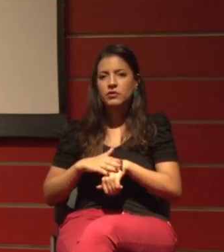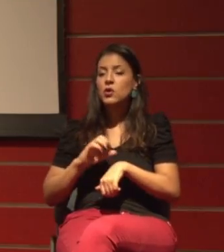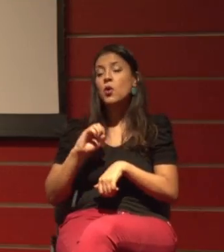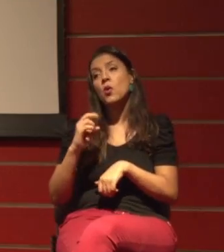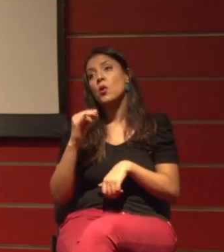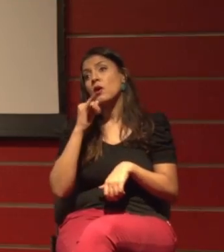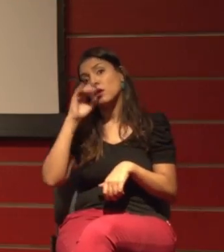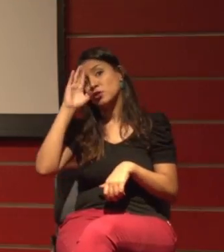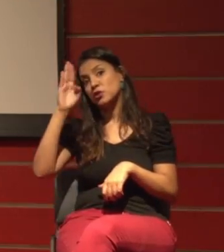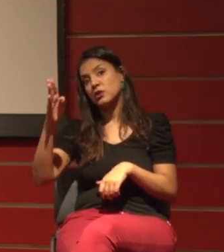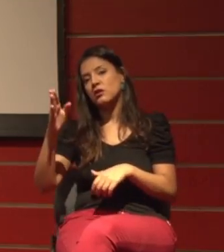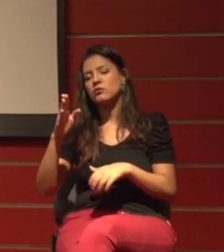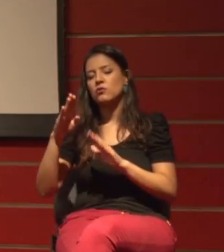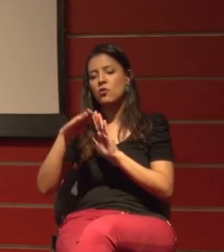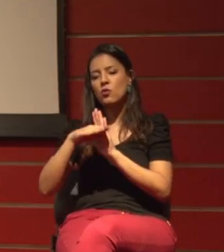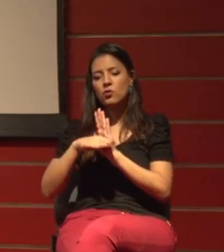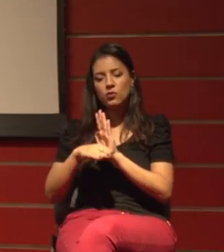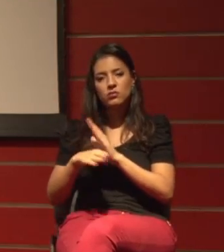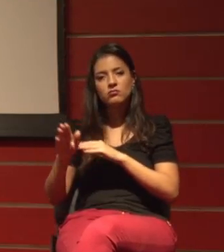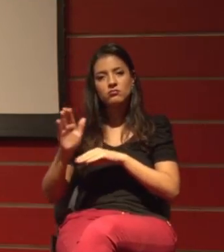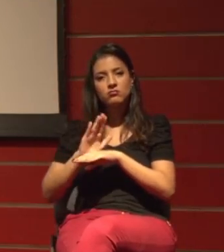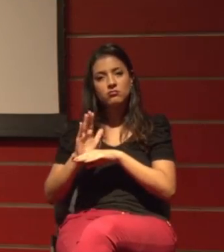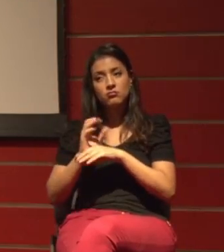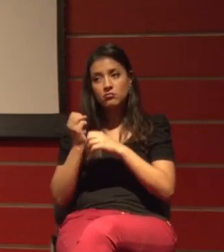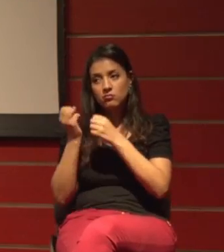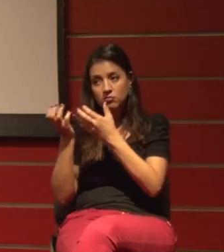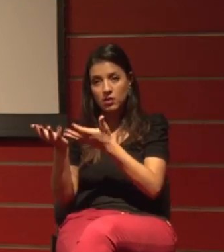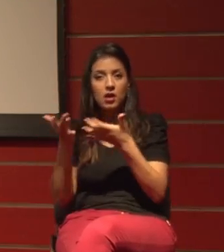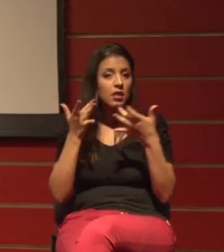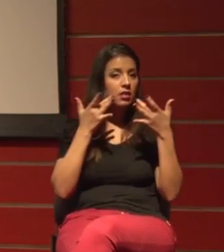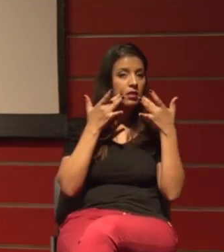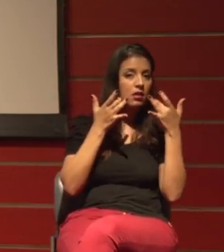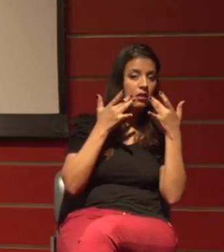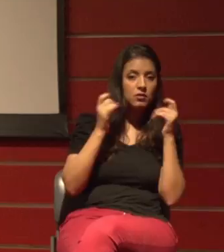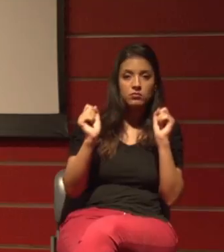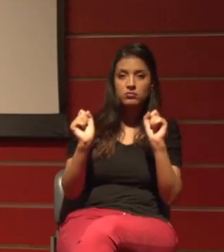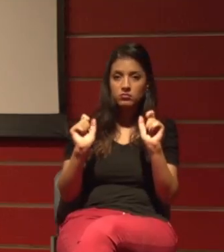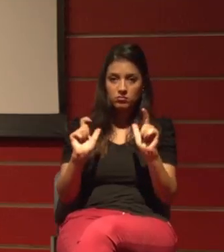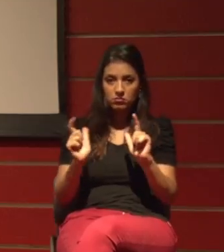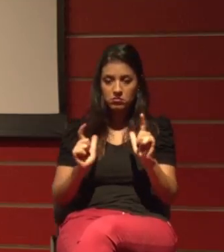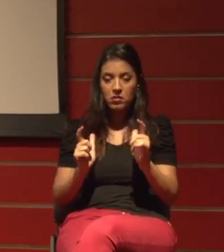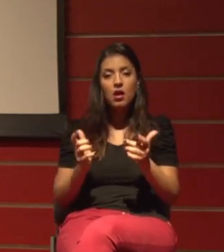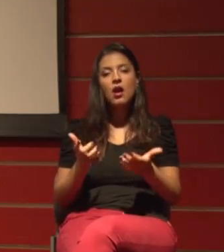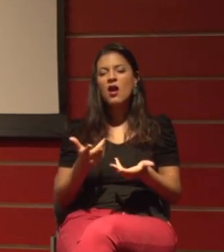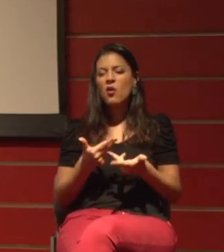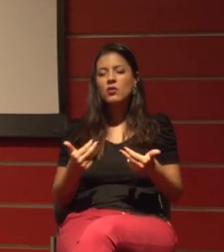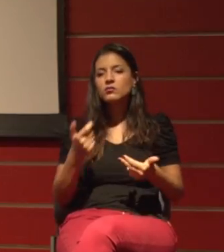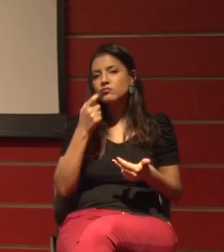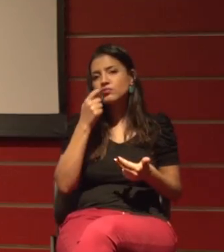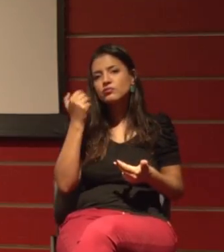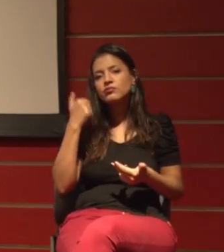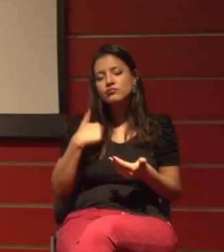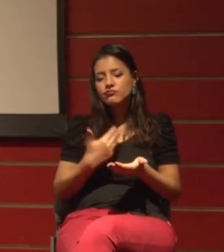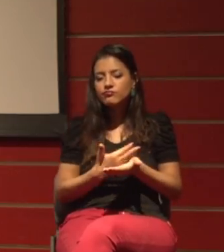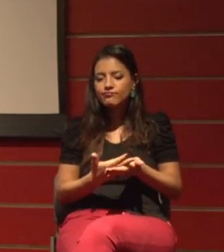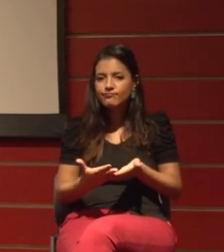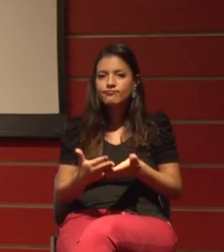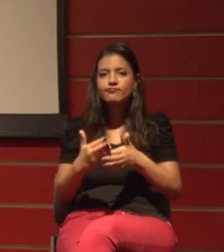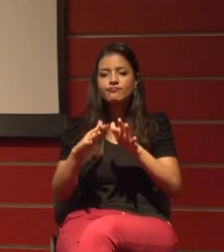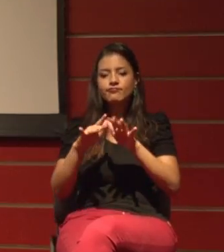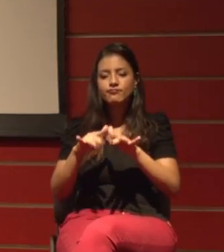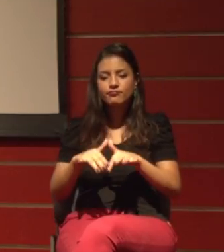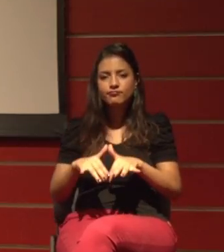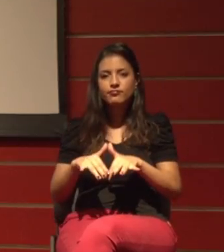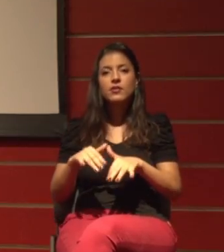para para cinema para TV ou para teatro que são áreas nas quais eu comecei a escrever agora eu tô com